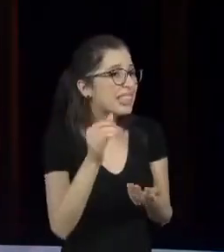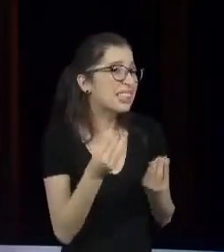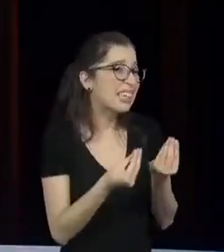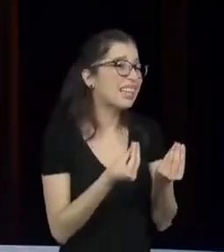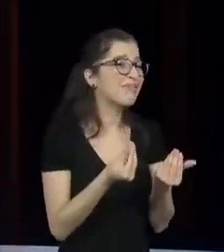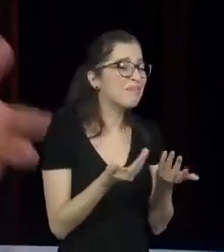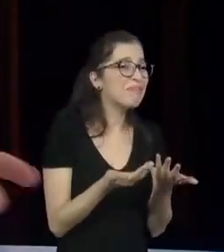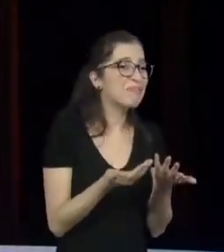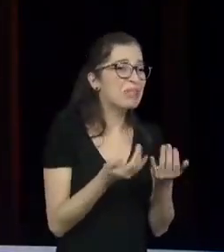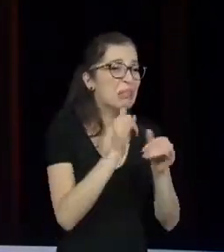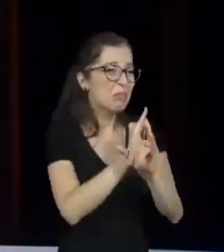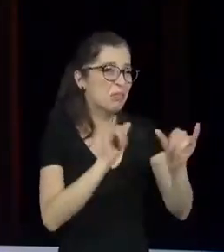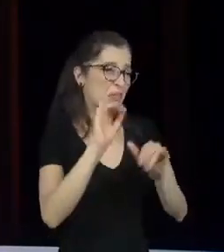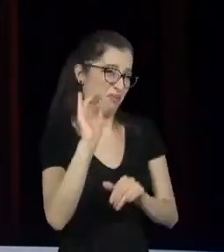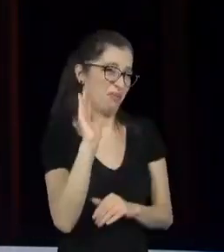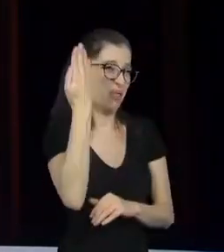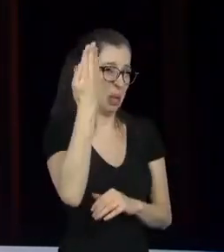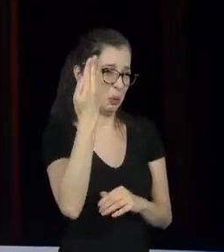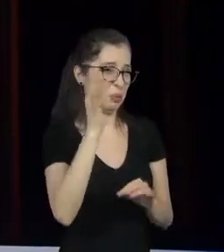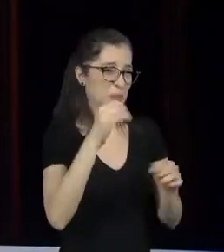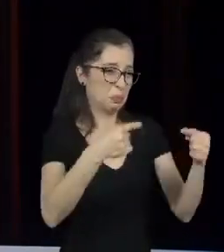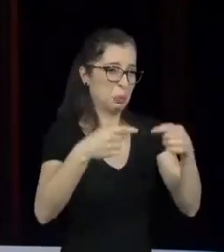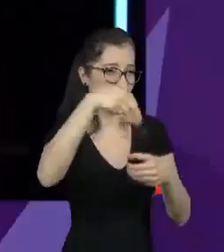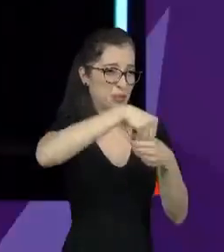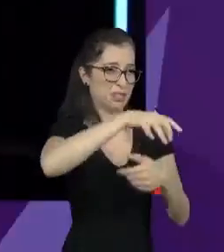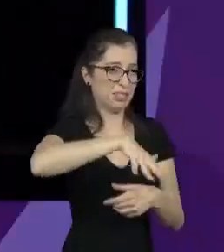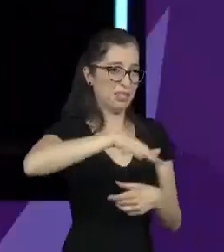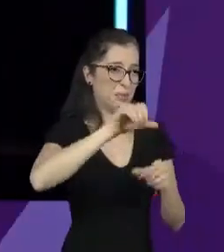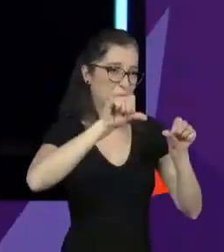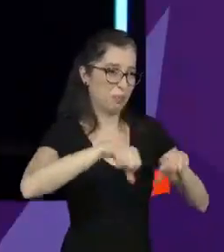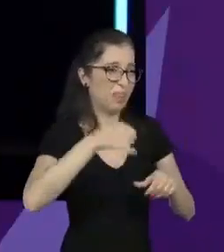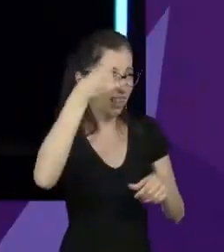news, em polarização? Você tem essa resposta?